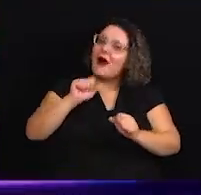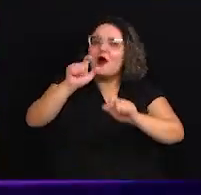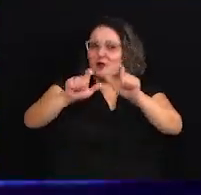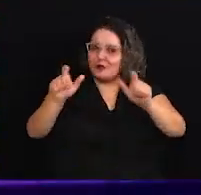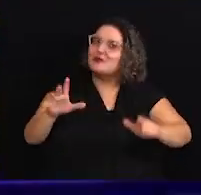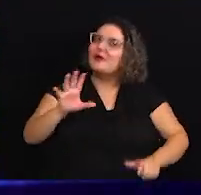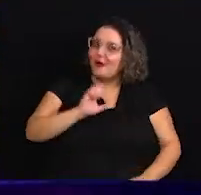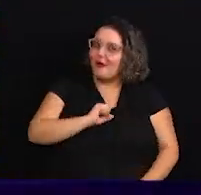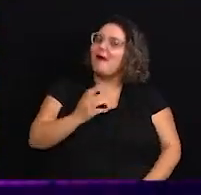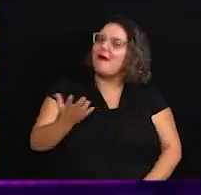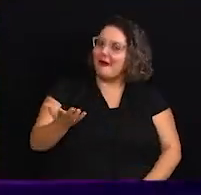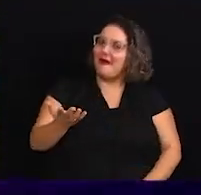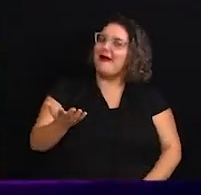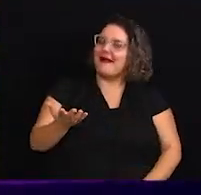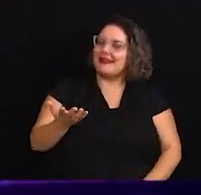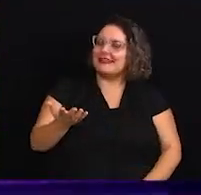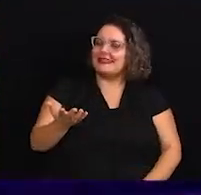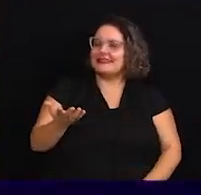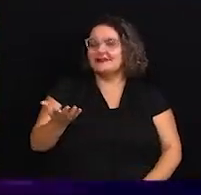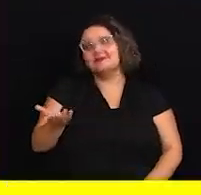pessoal gosta, hein?